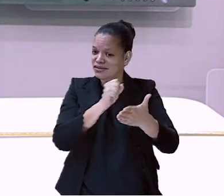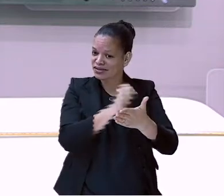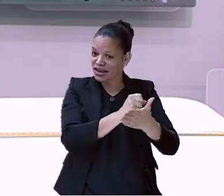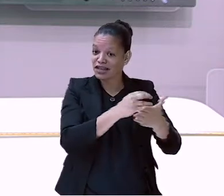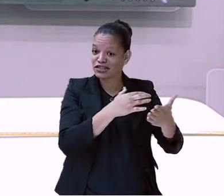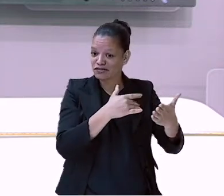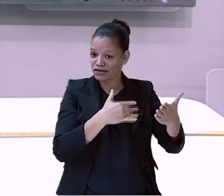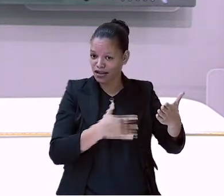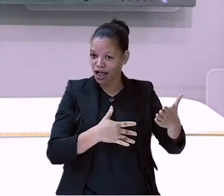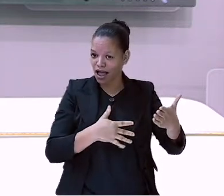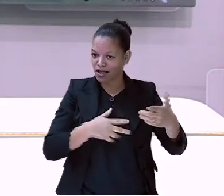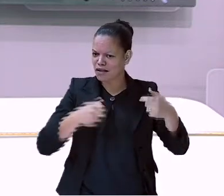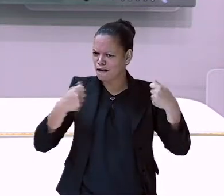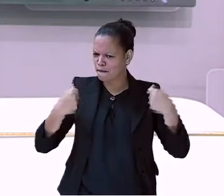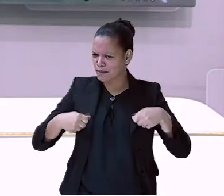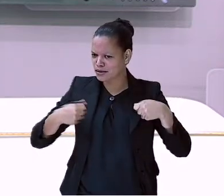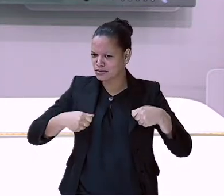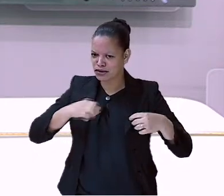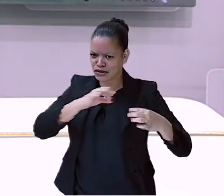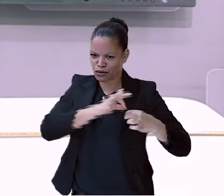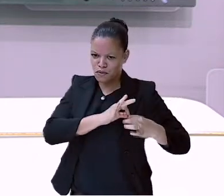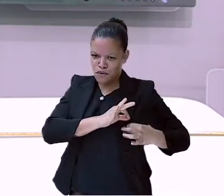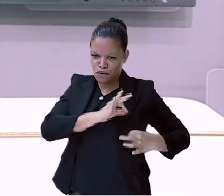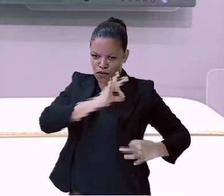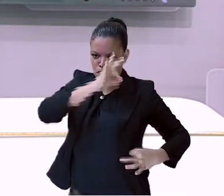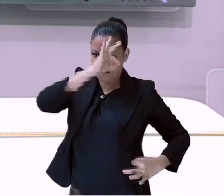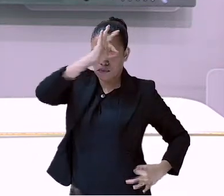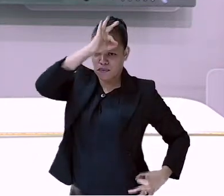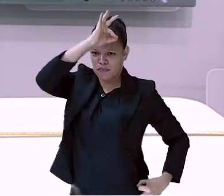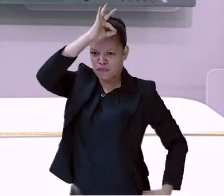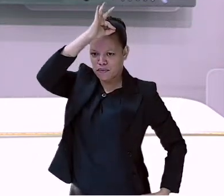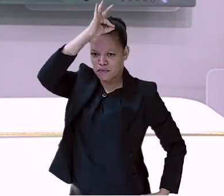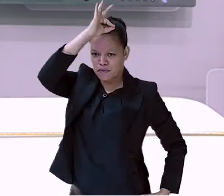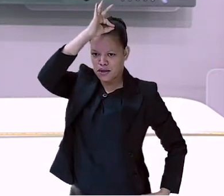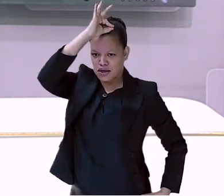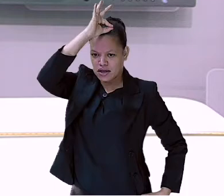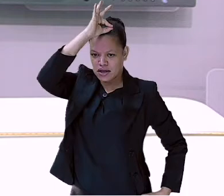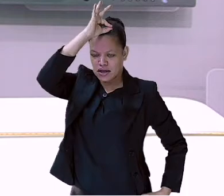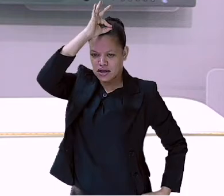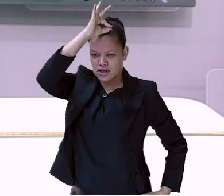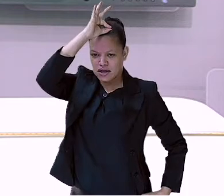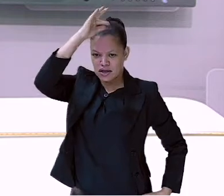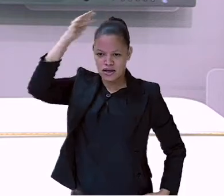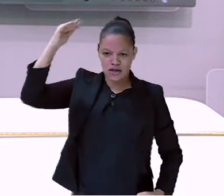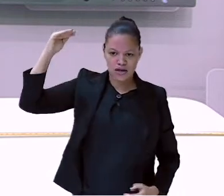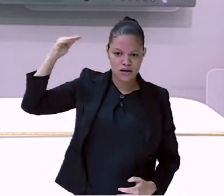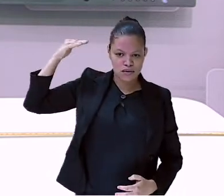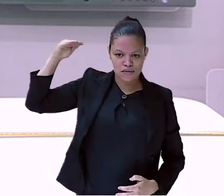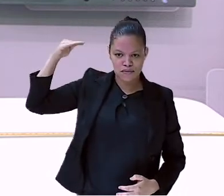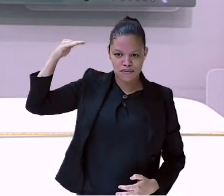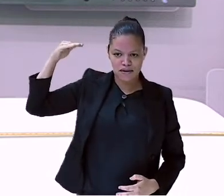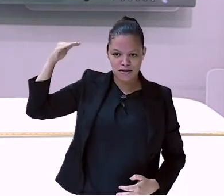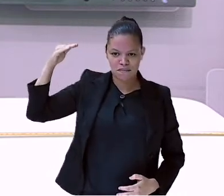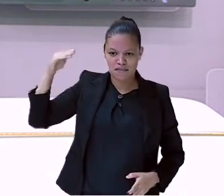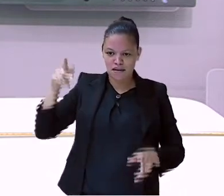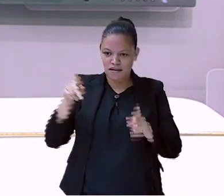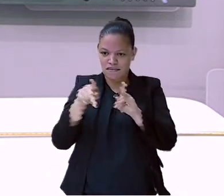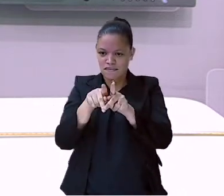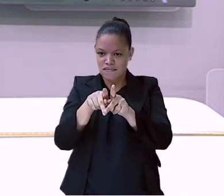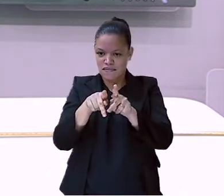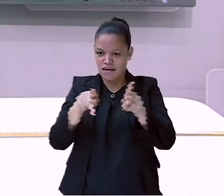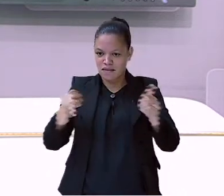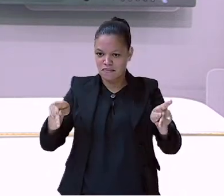tamanho, tá? Não precisa aqui da gente estar medindo. Então, eu tenho 1,59. Quando coloca